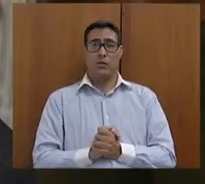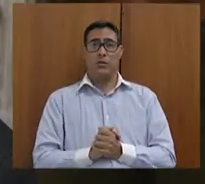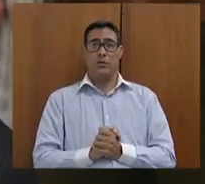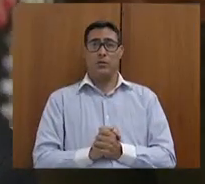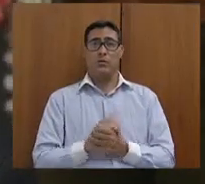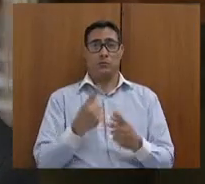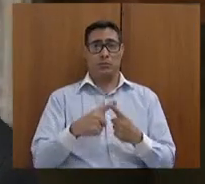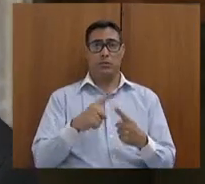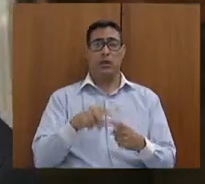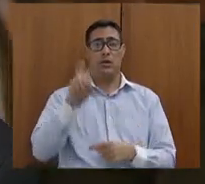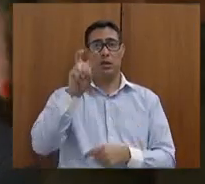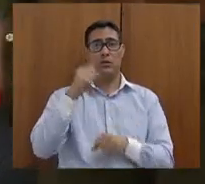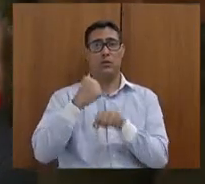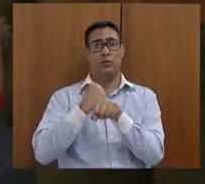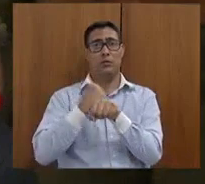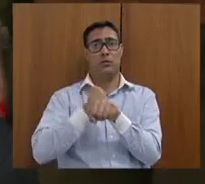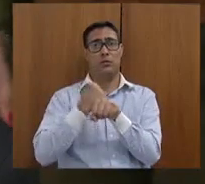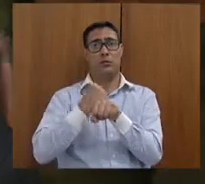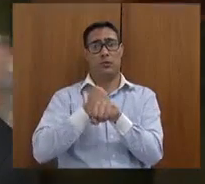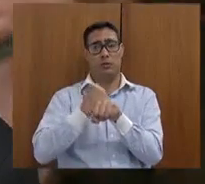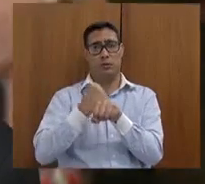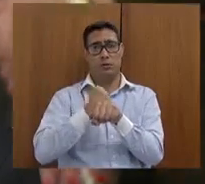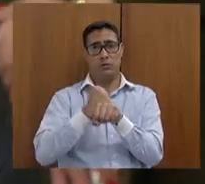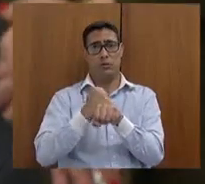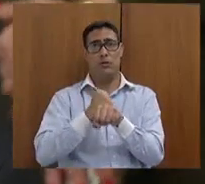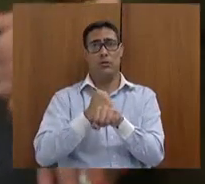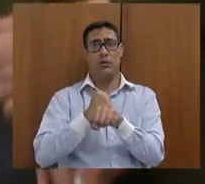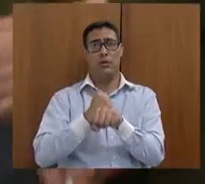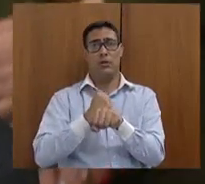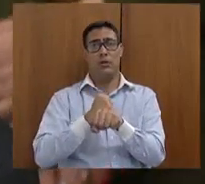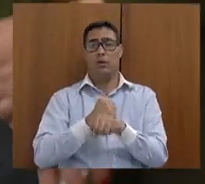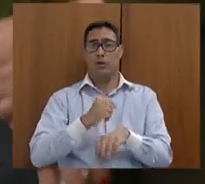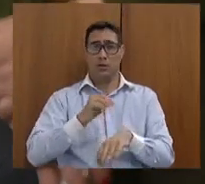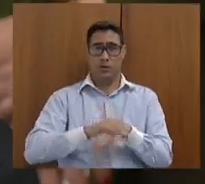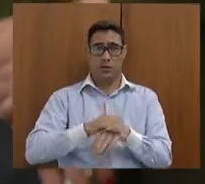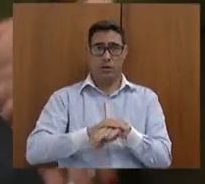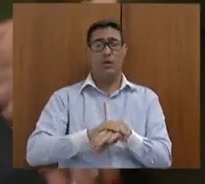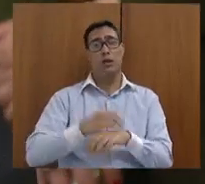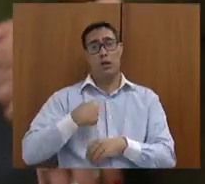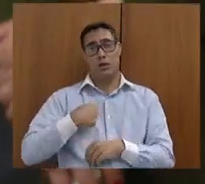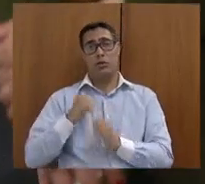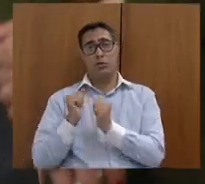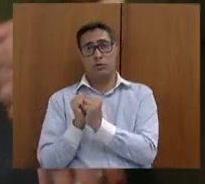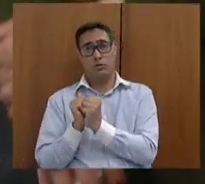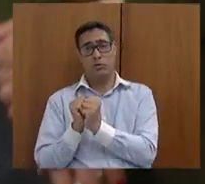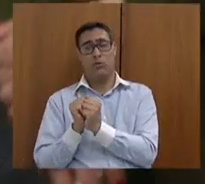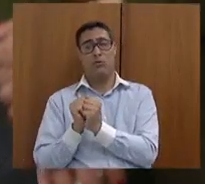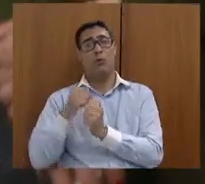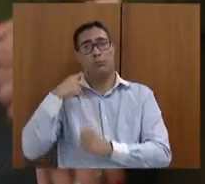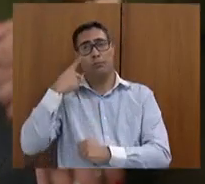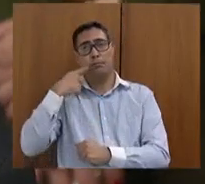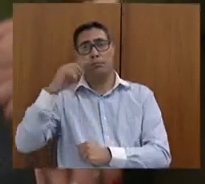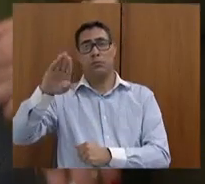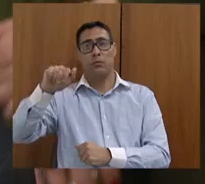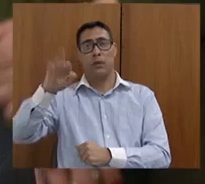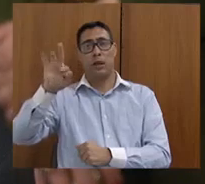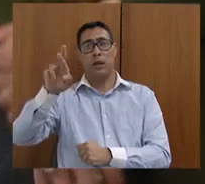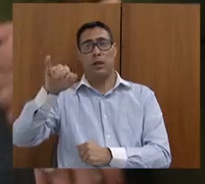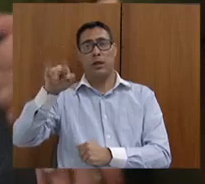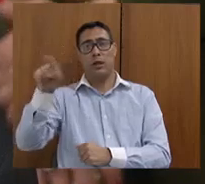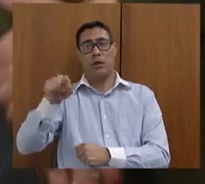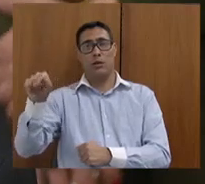tem cinco anos que nós estamos no quinto ano e o deputado Beatriz Cerqueira e